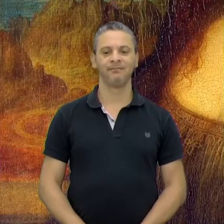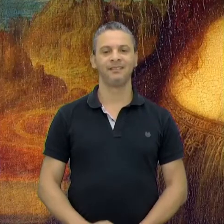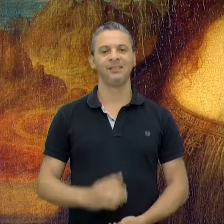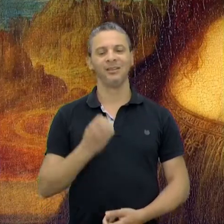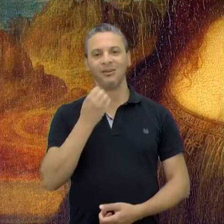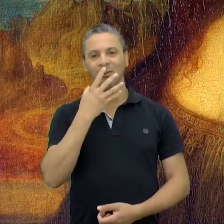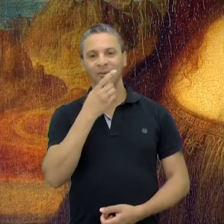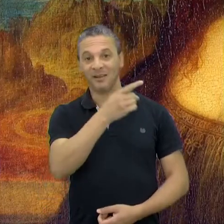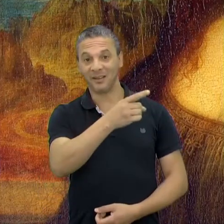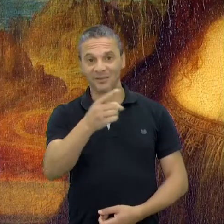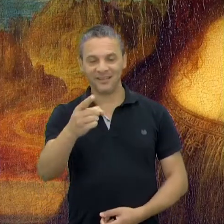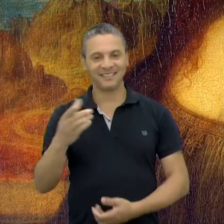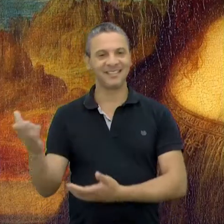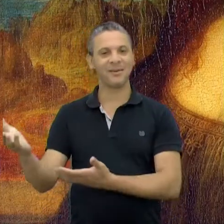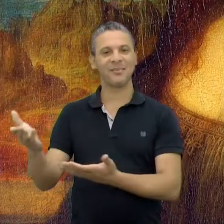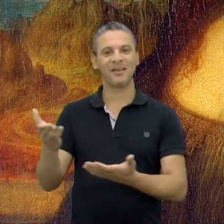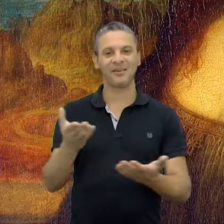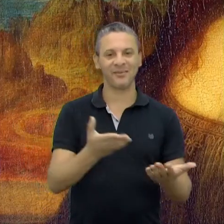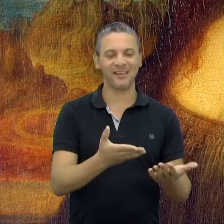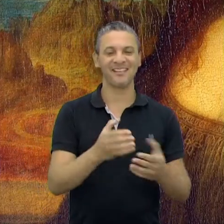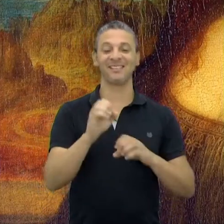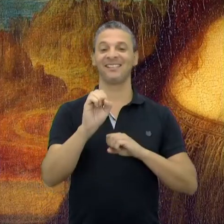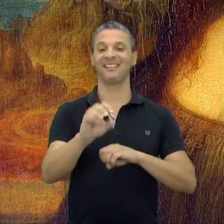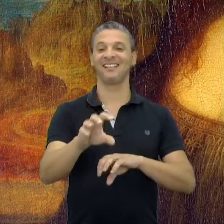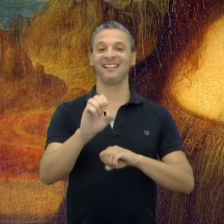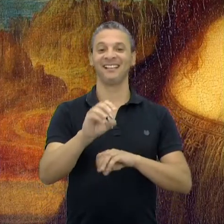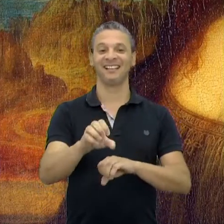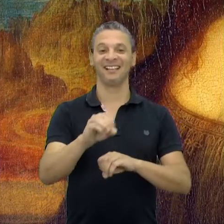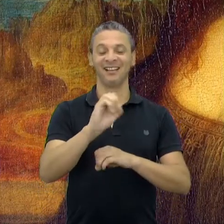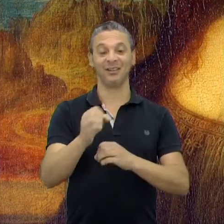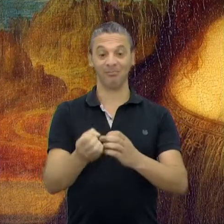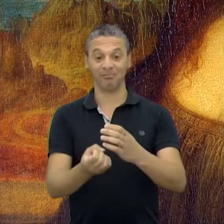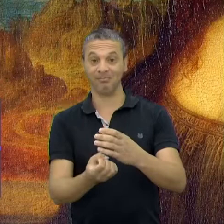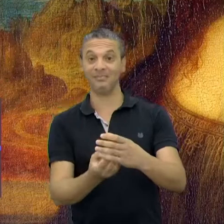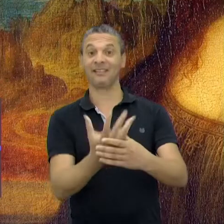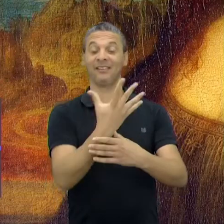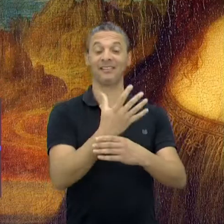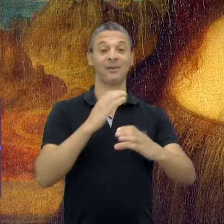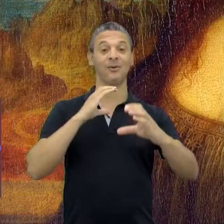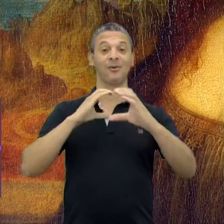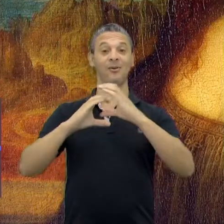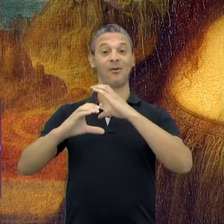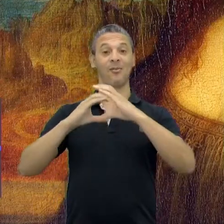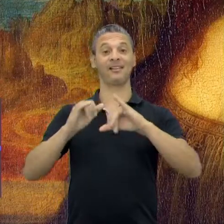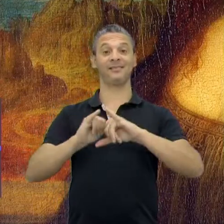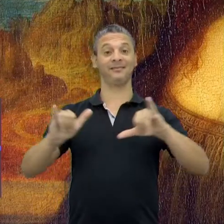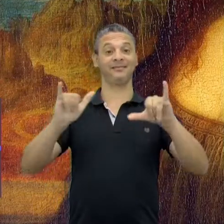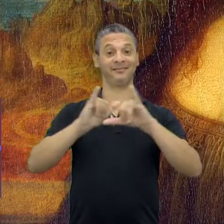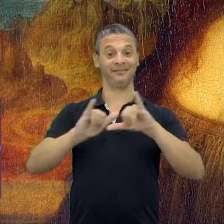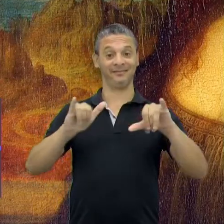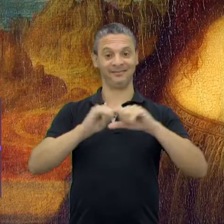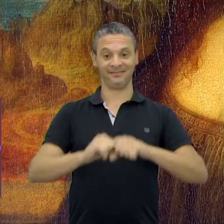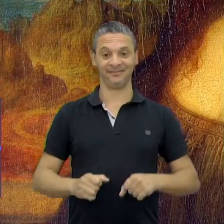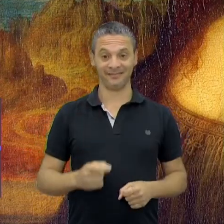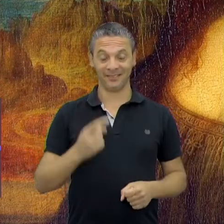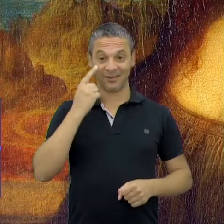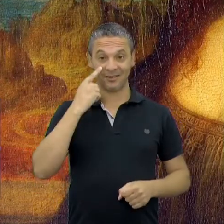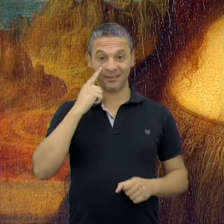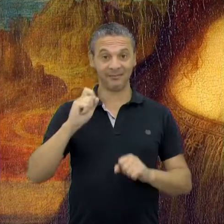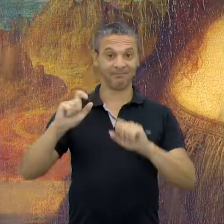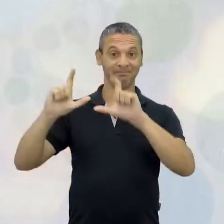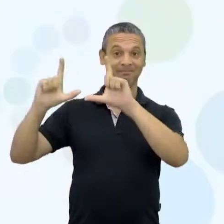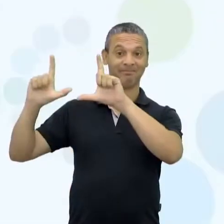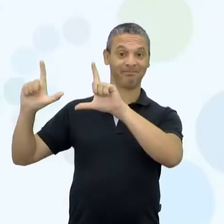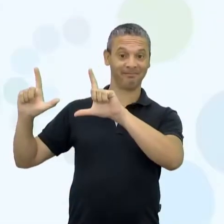Com vocês, sejam bem-vindos a mais uma aula de criação e comunicação publicitária. Olha só na tela para